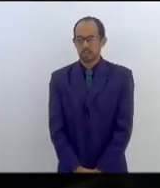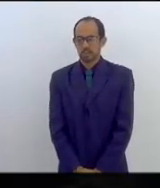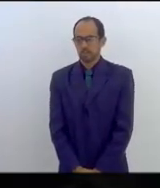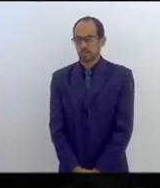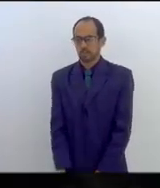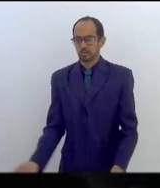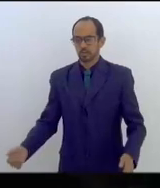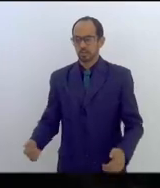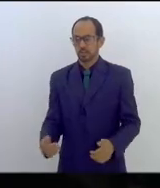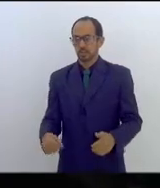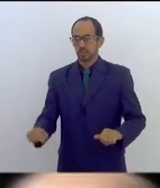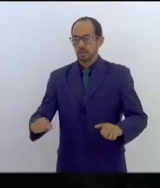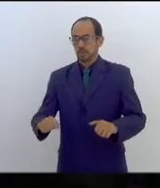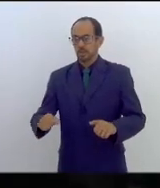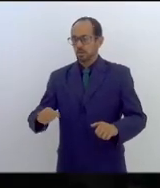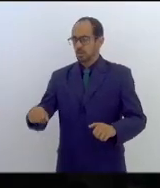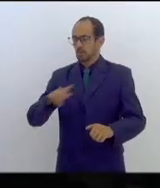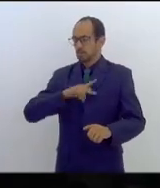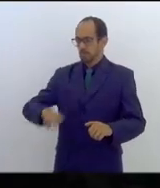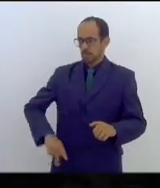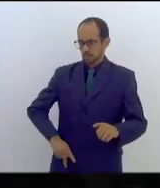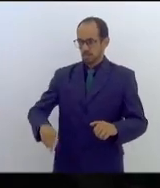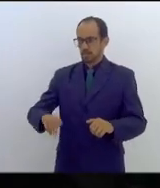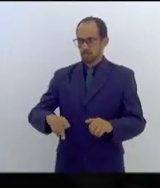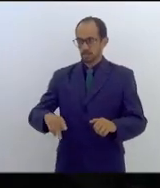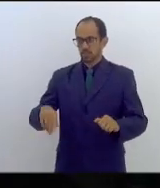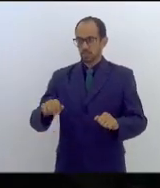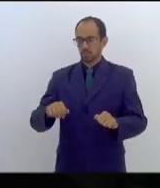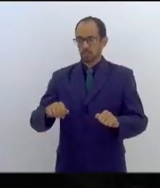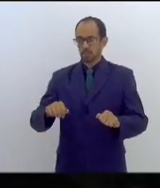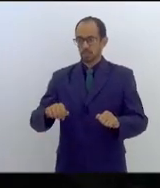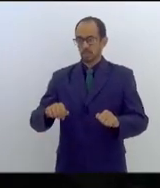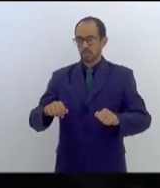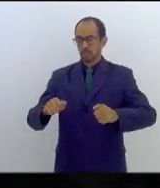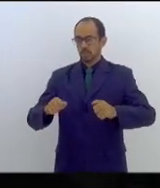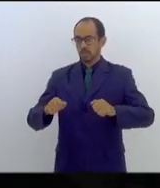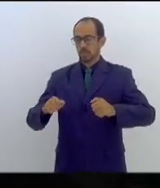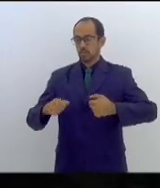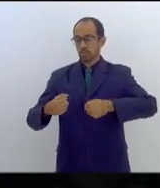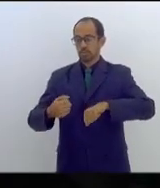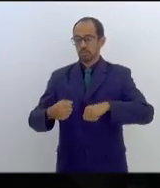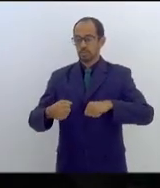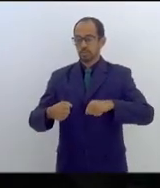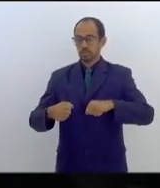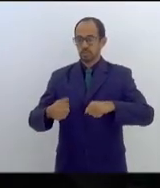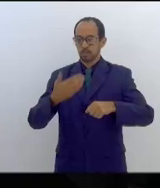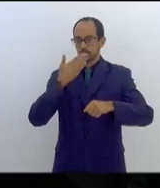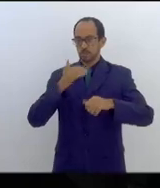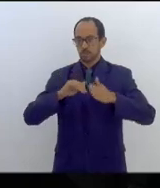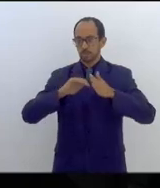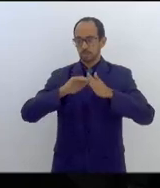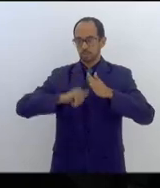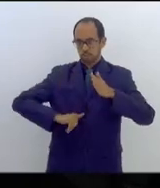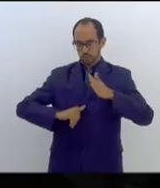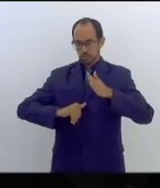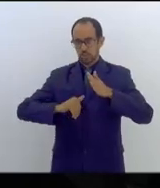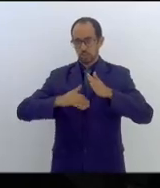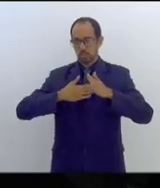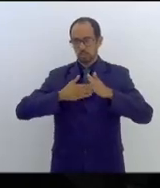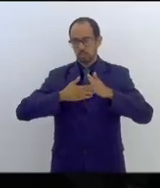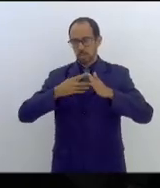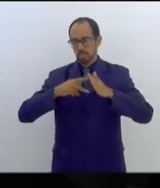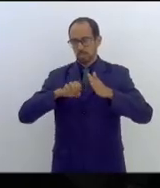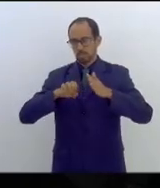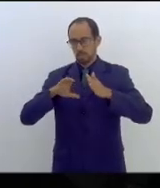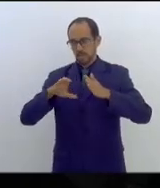Presidente, eu gostaria que o senhor permitisse que eu pedisse a retirada da minha PEC, da votação